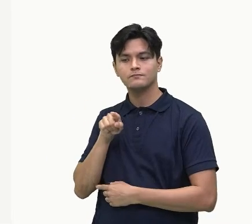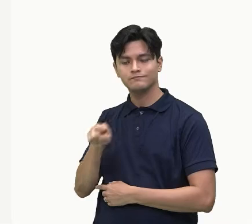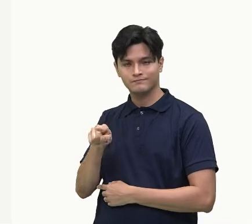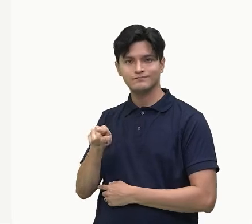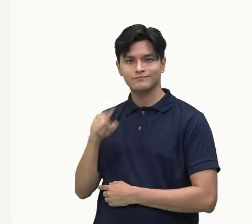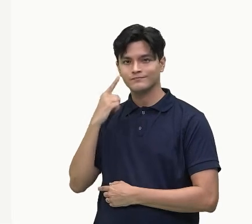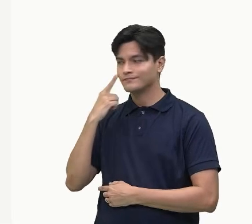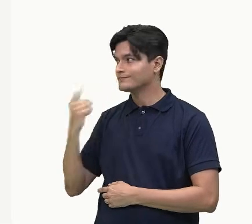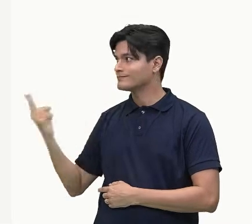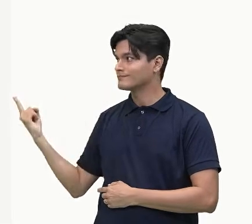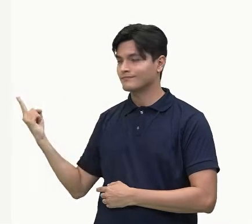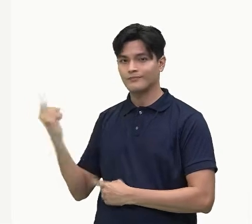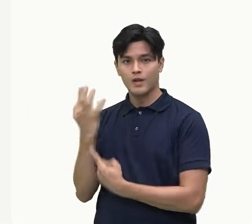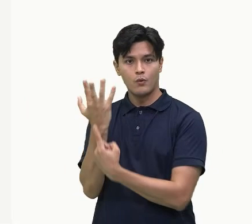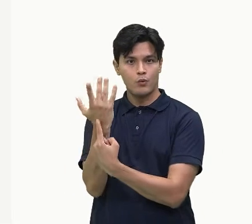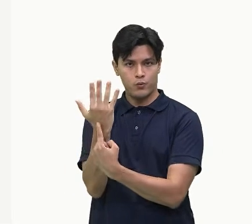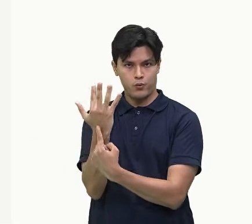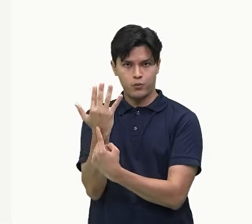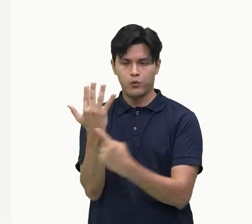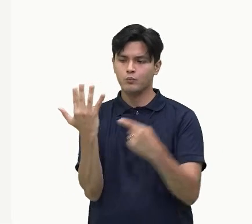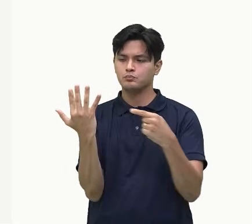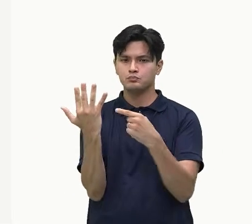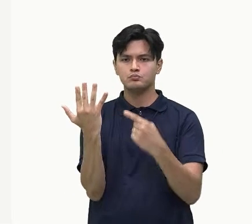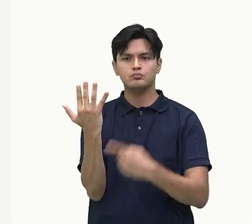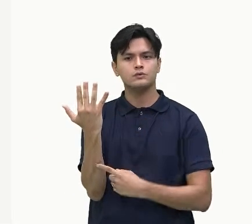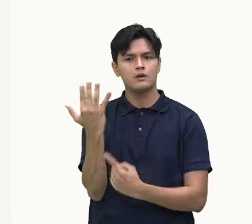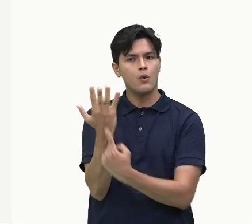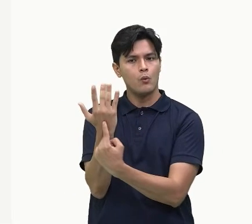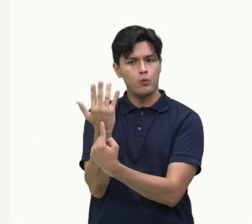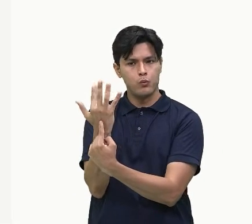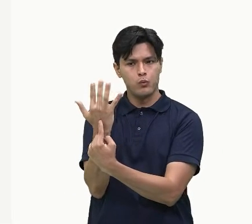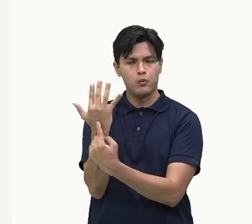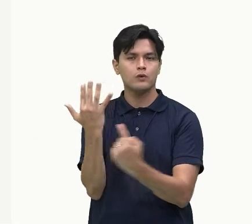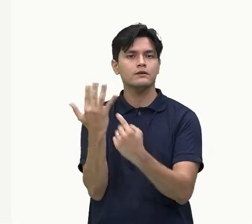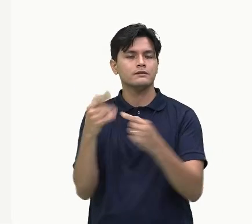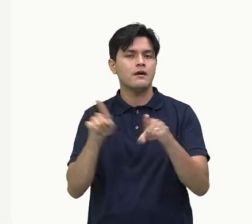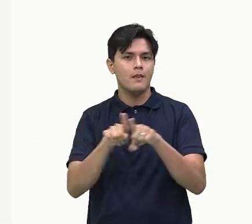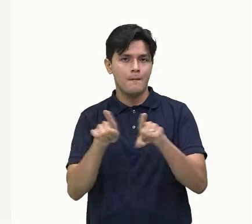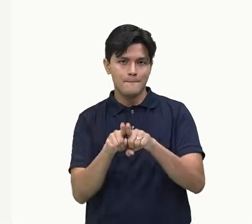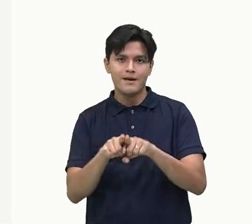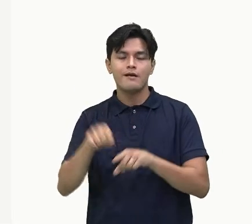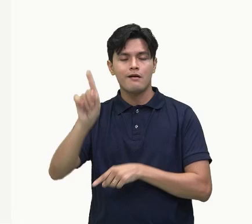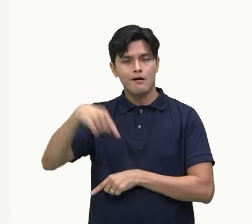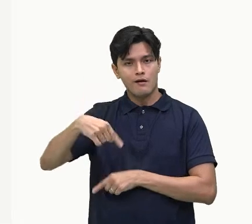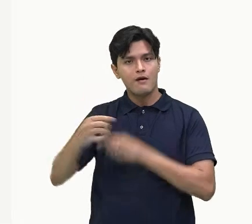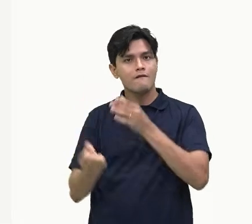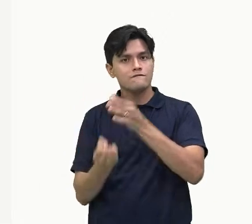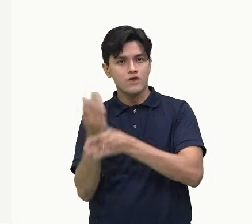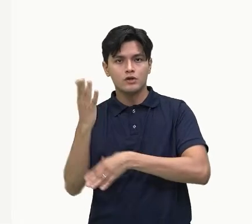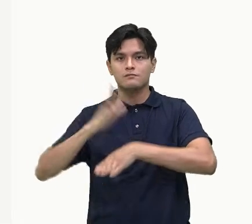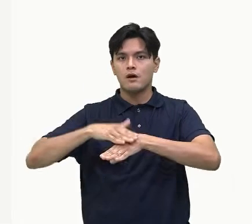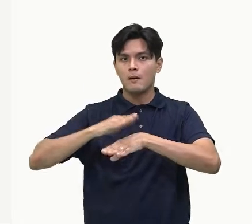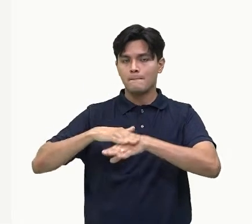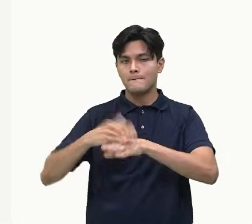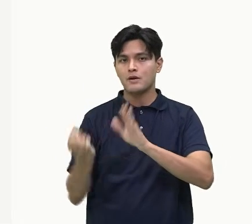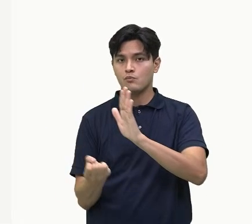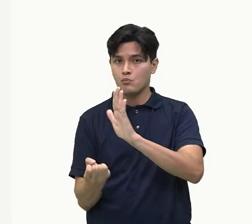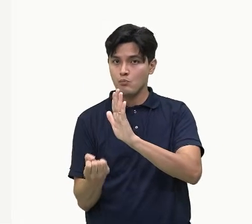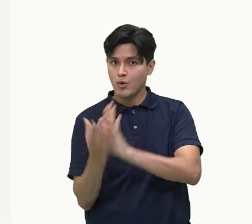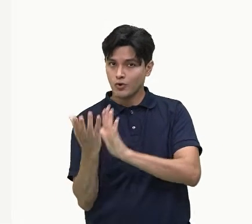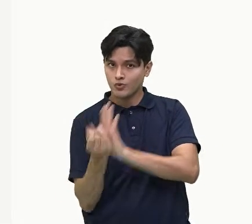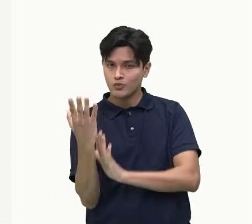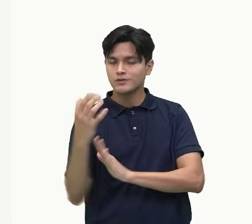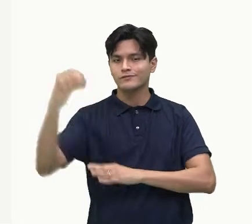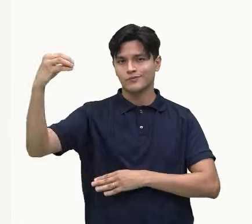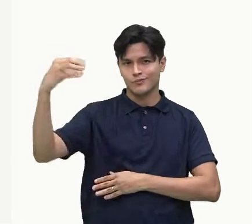luz, certo? É uma outra fonte de luz que é primária. Temos uma lâmpada também acesa, né? Porque